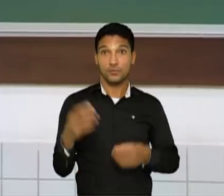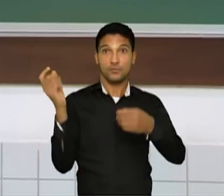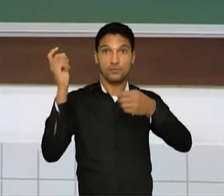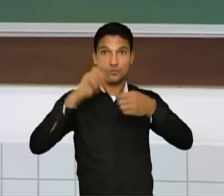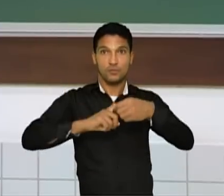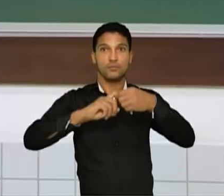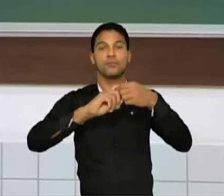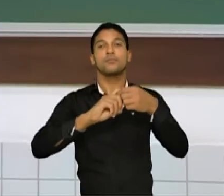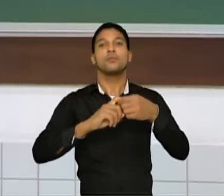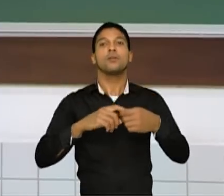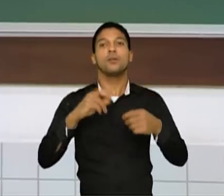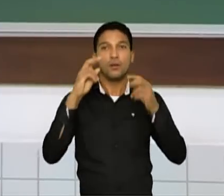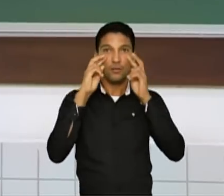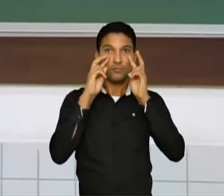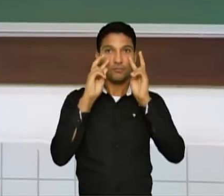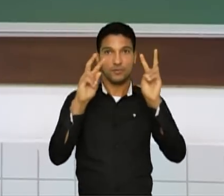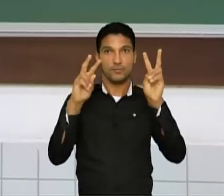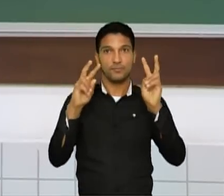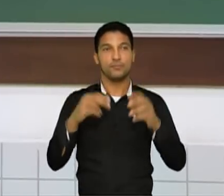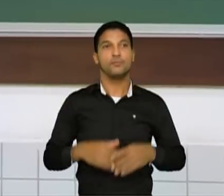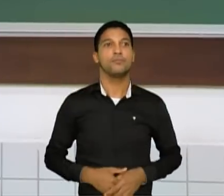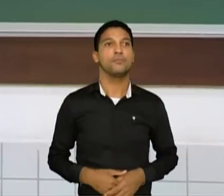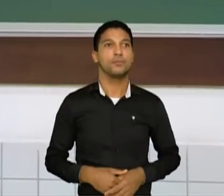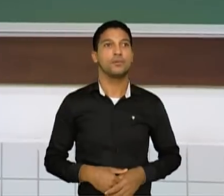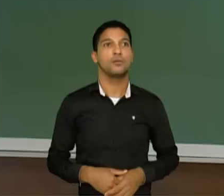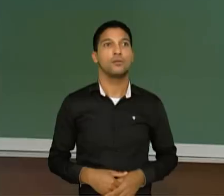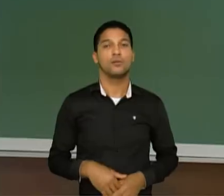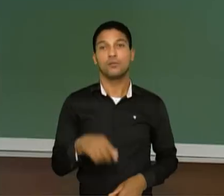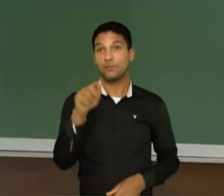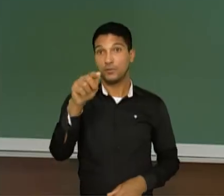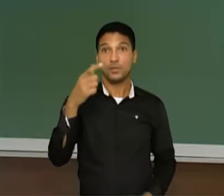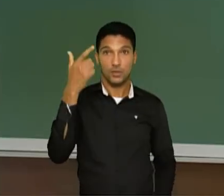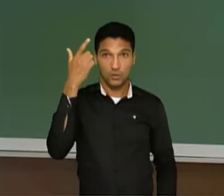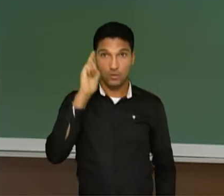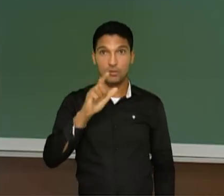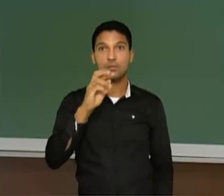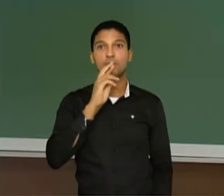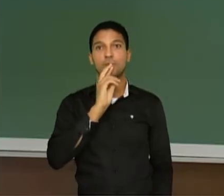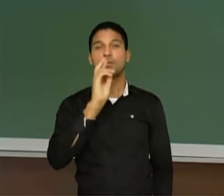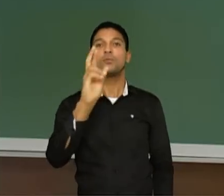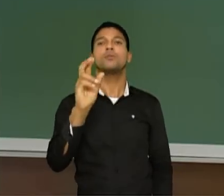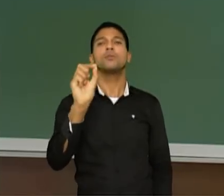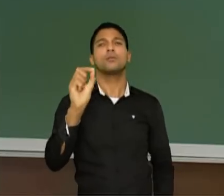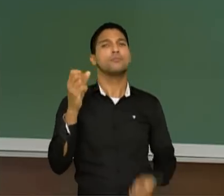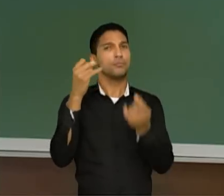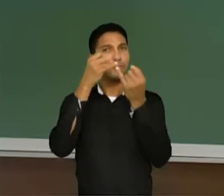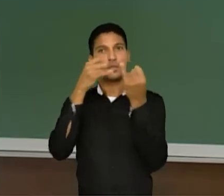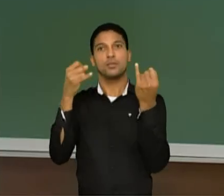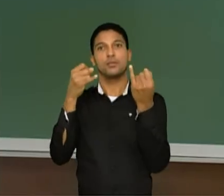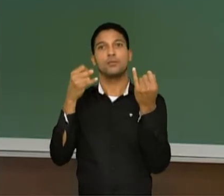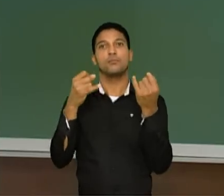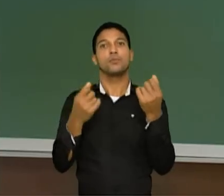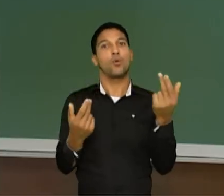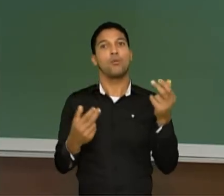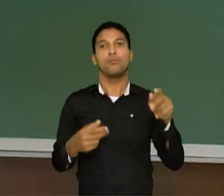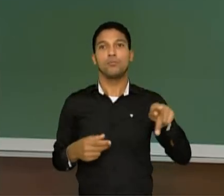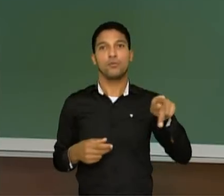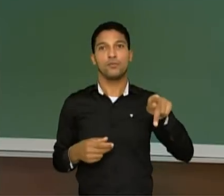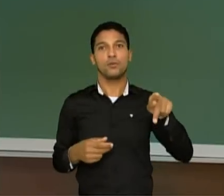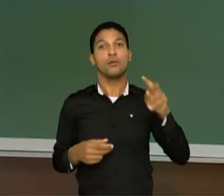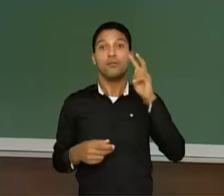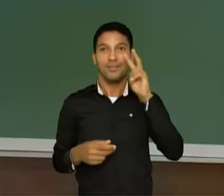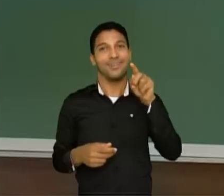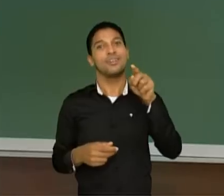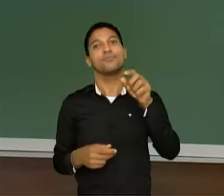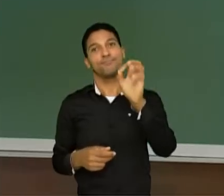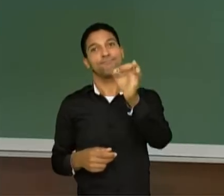Retornando então, galera, observem lá, né, que quem conseguiu fazer uma resposta assim, que se aproxima da minha proposta, acertou, né? Então